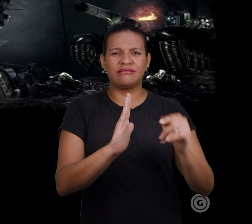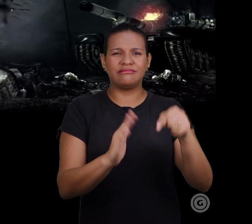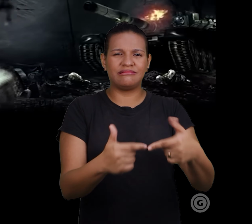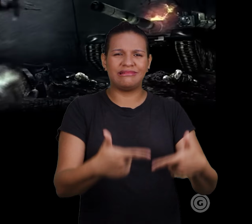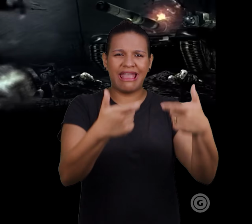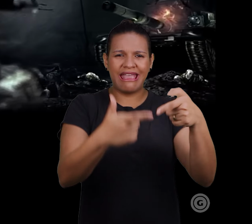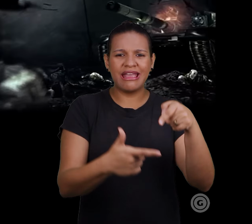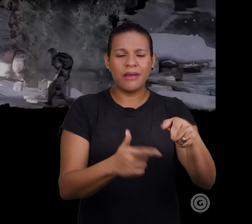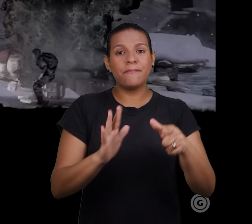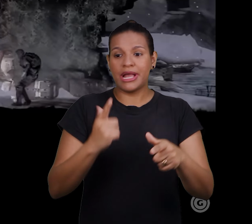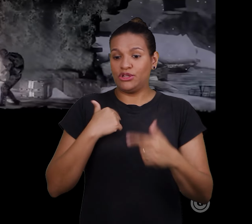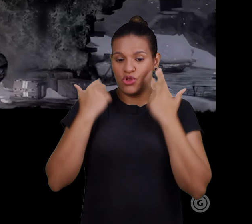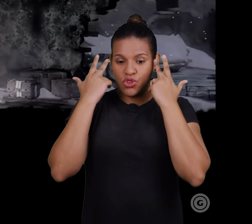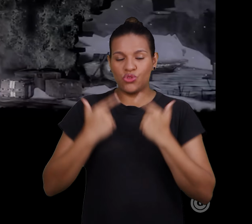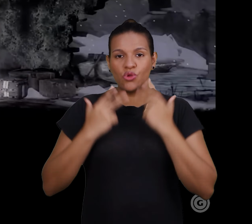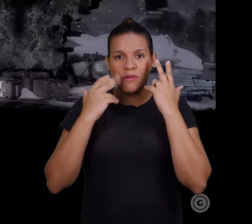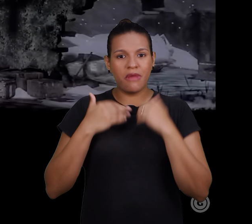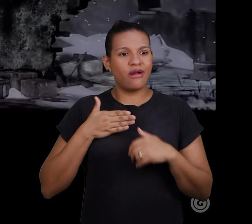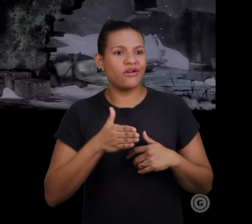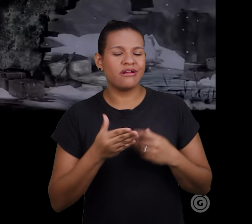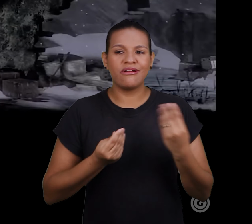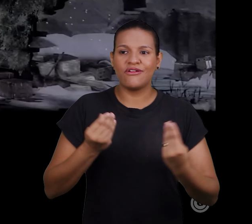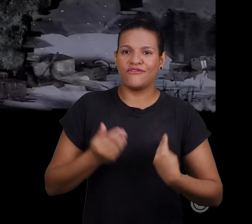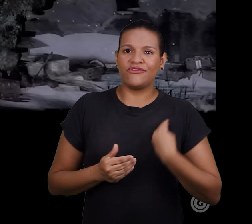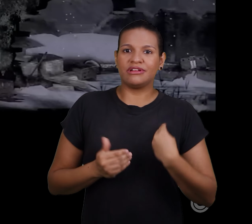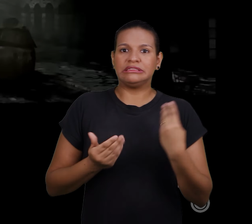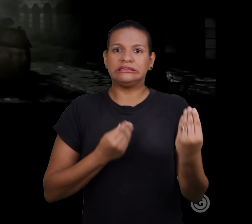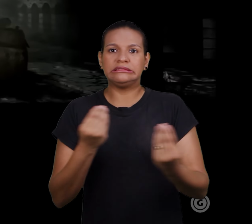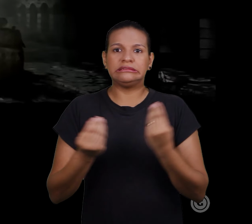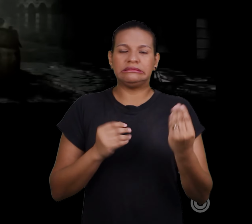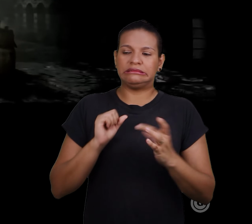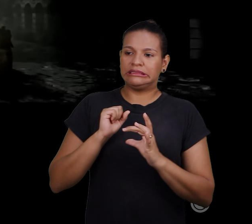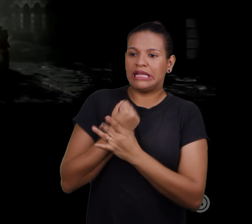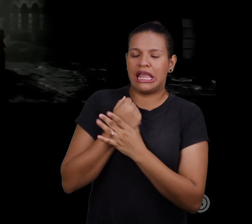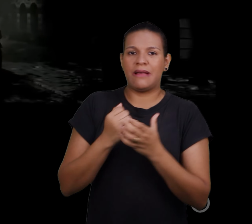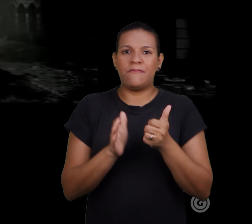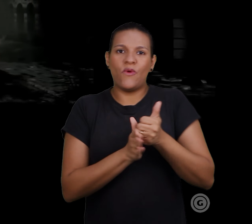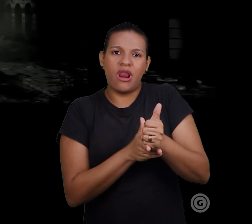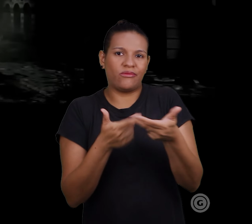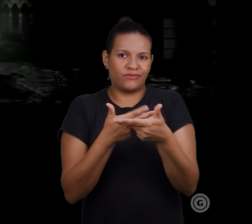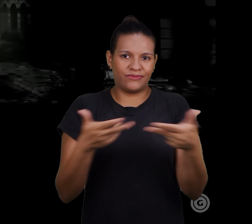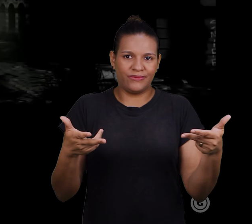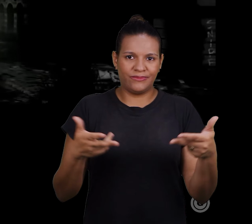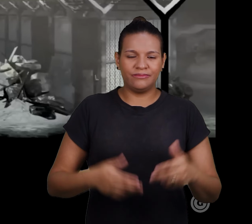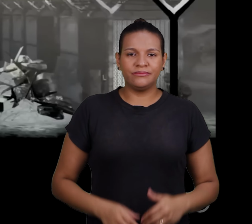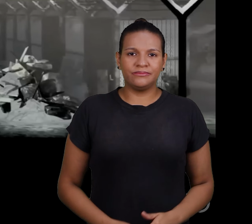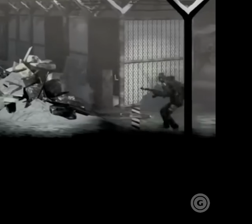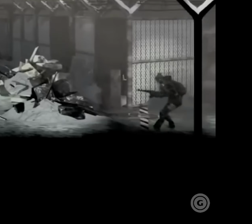obrigado a tomar difíceis decisões morais, sem comida, medicamento ou segurança.